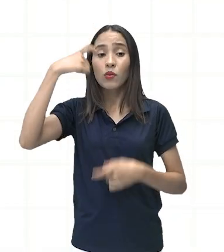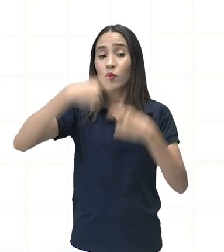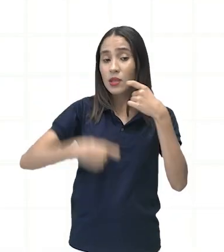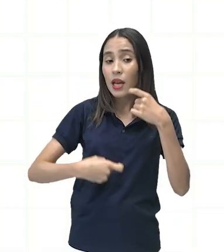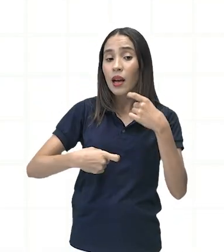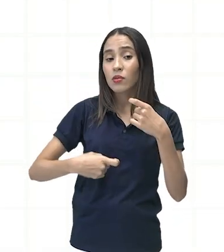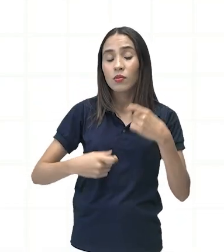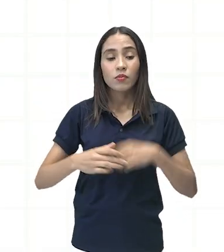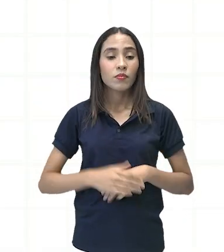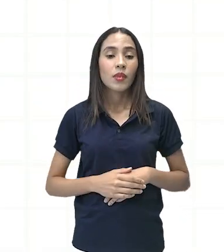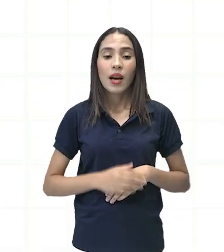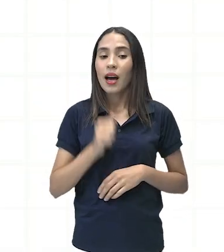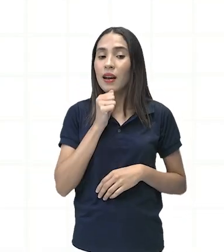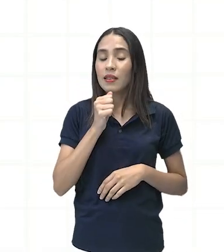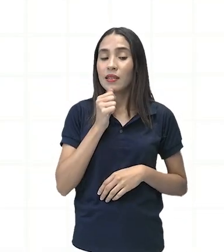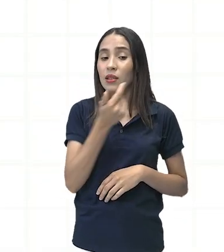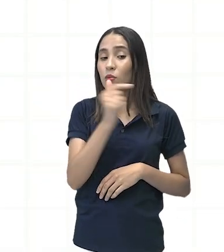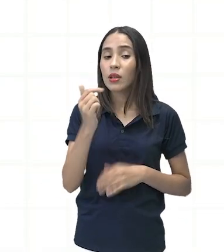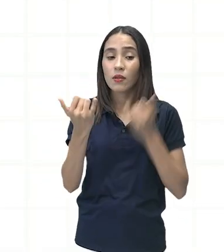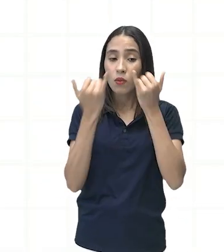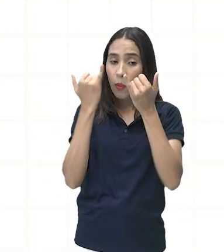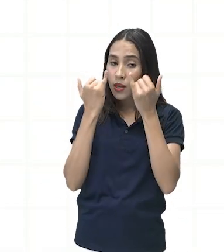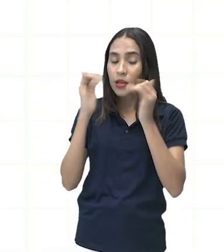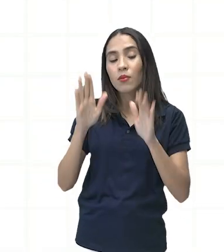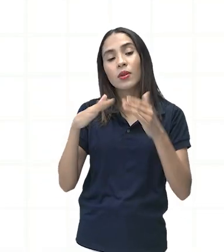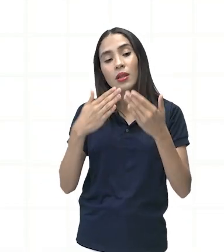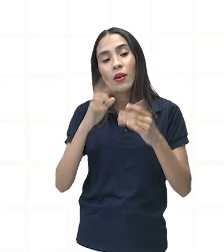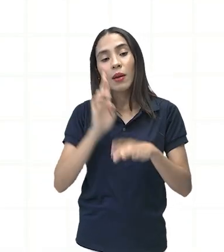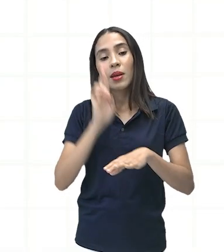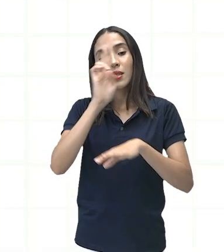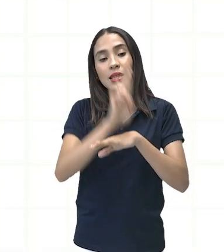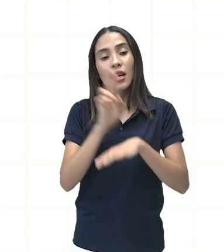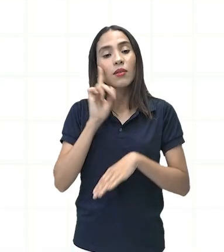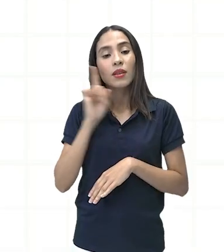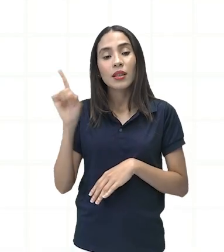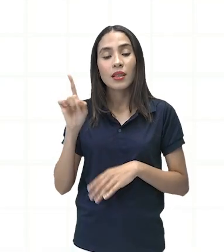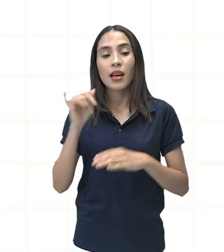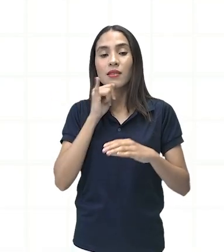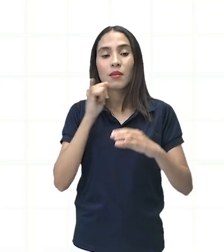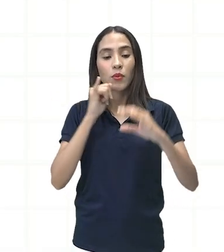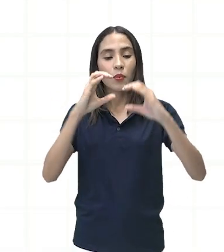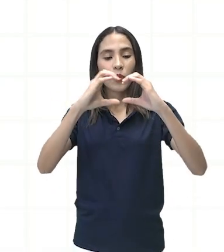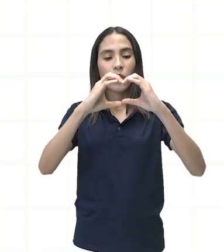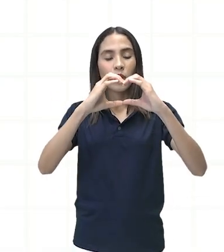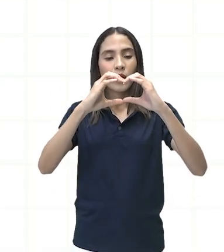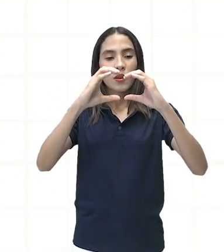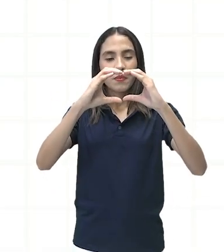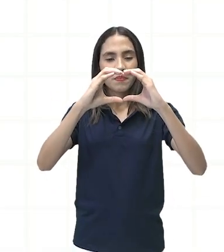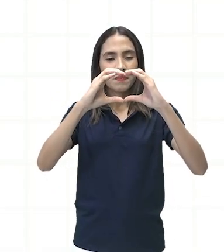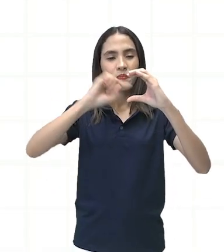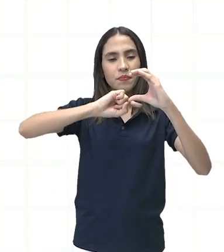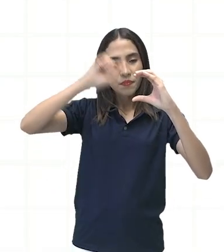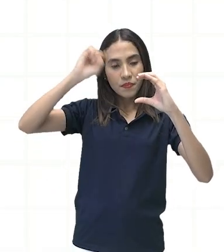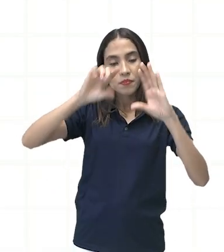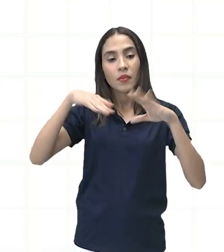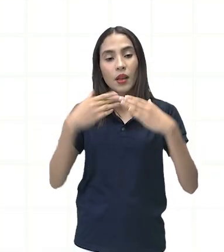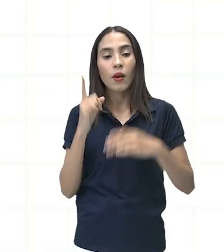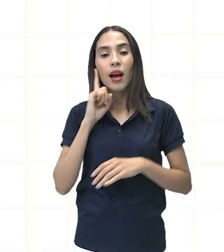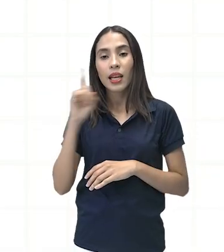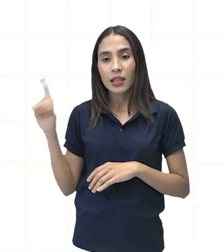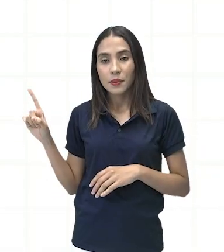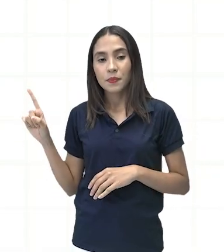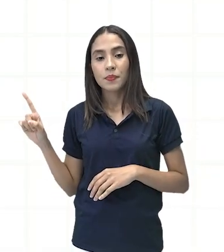que nós não temos o conhecimento do sexo dele, é um indivíduo que a gente não tem essa informação. Então, ele é representado com esse símbolo